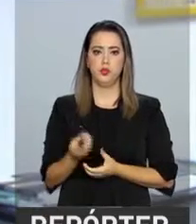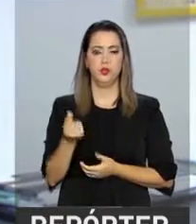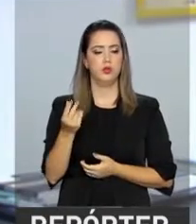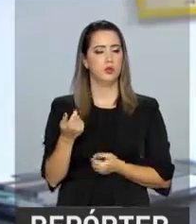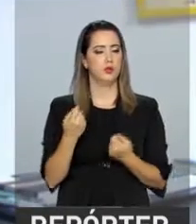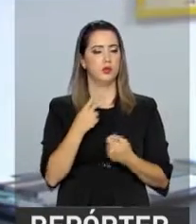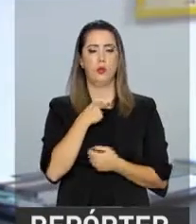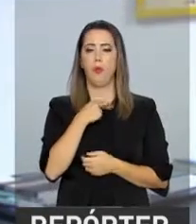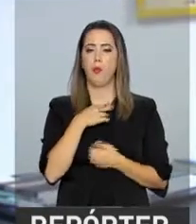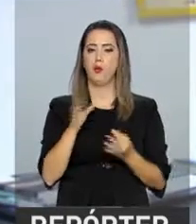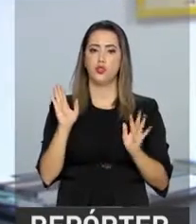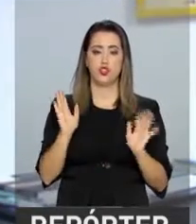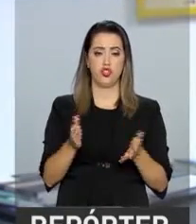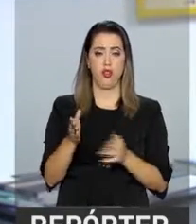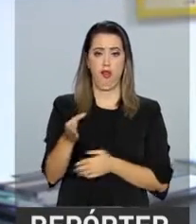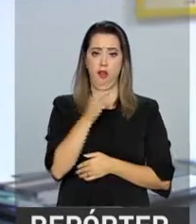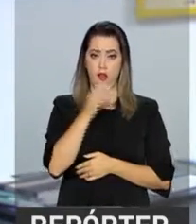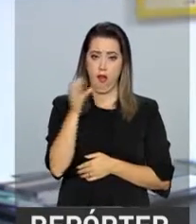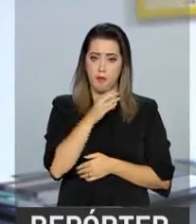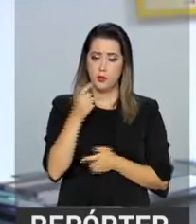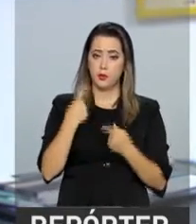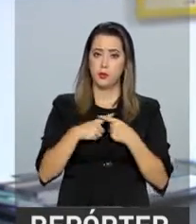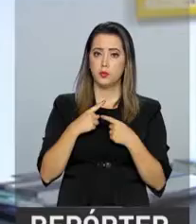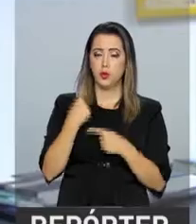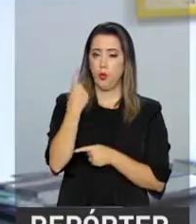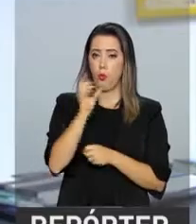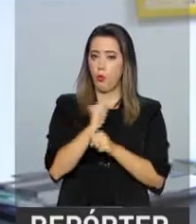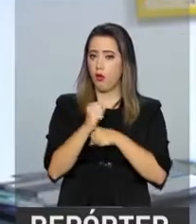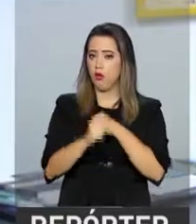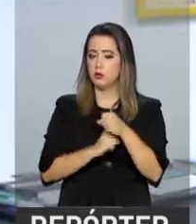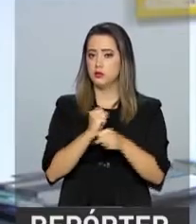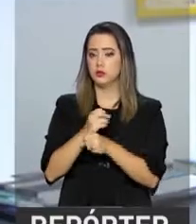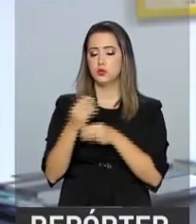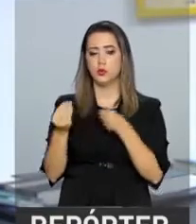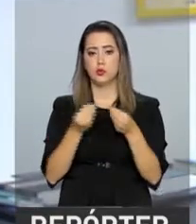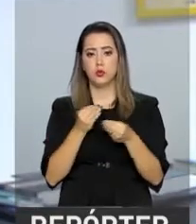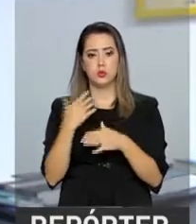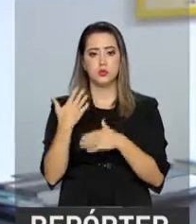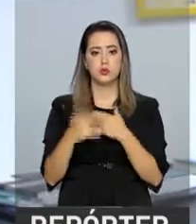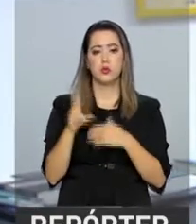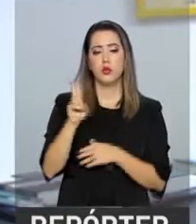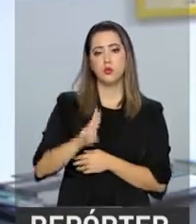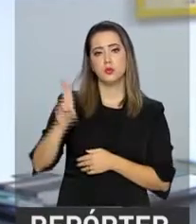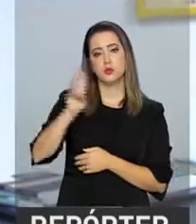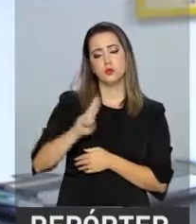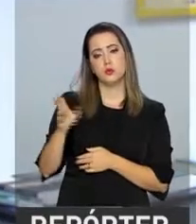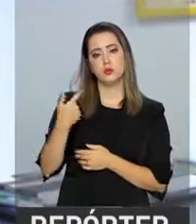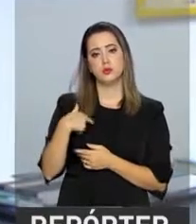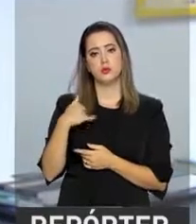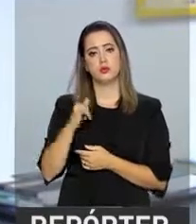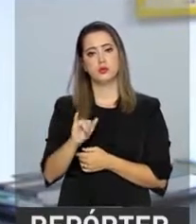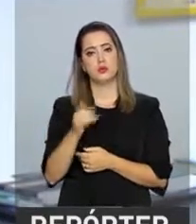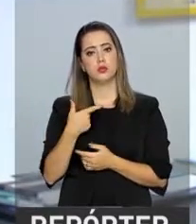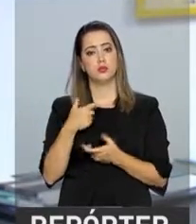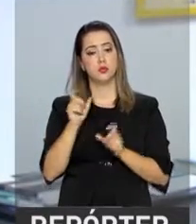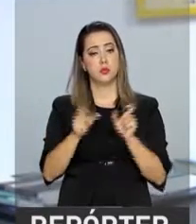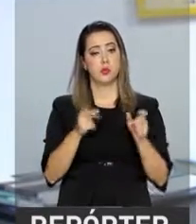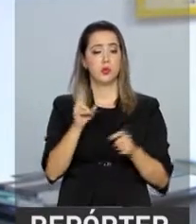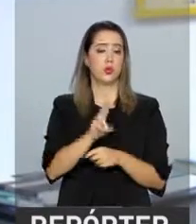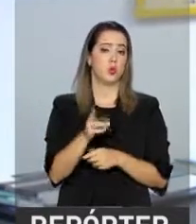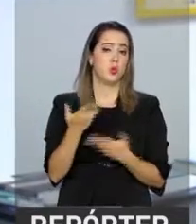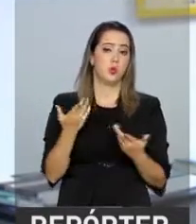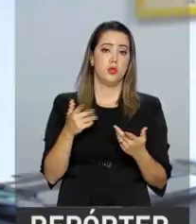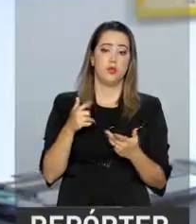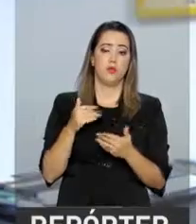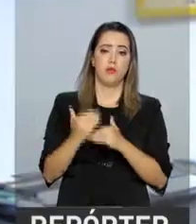devem ser repassados imediatamente porque nós vamos avaliar durante um ano como está a freqüência de utilização a sinistralidade para ver